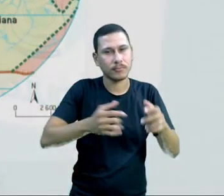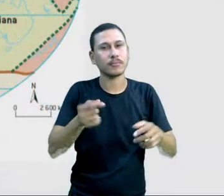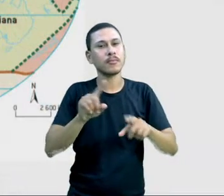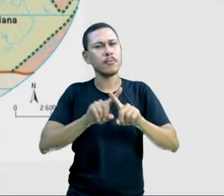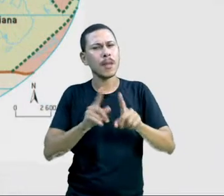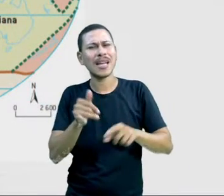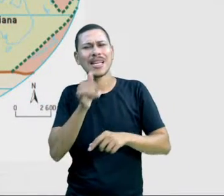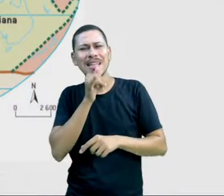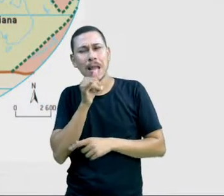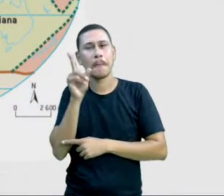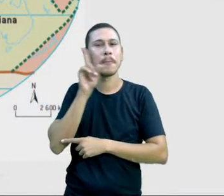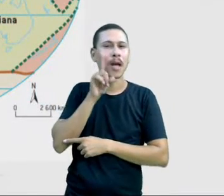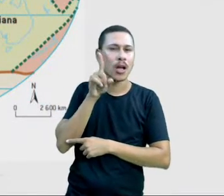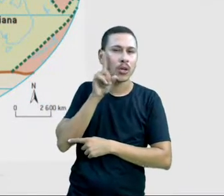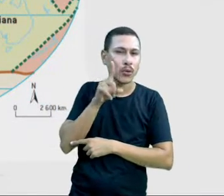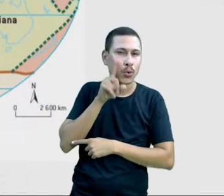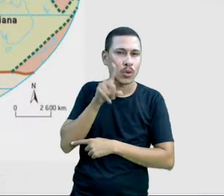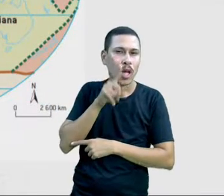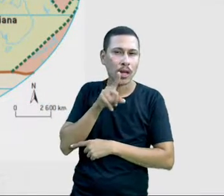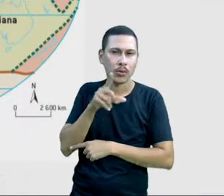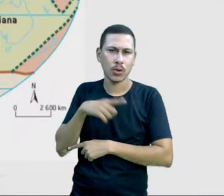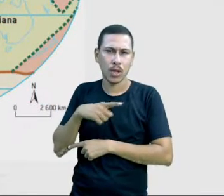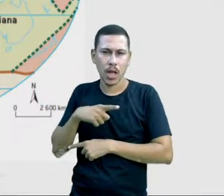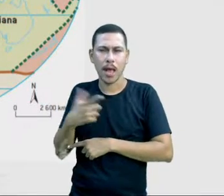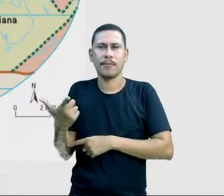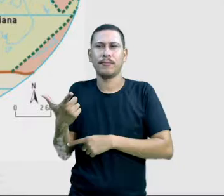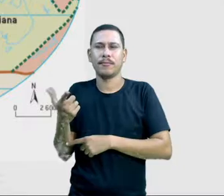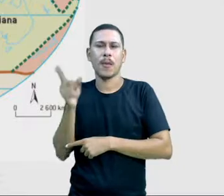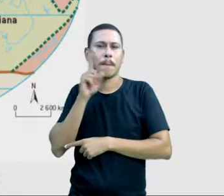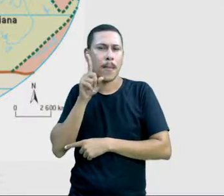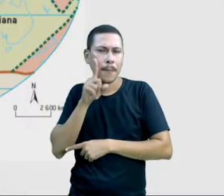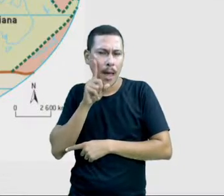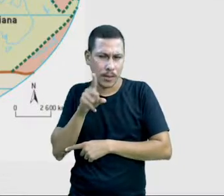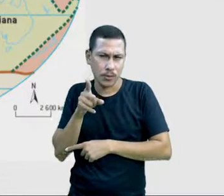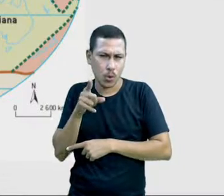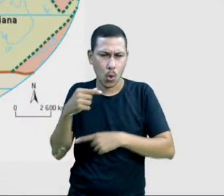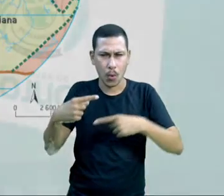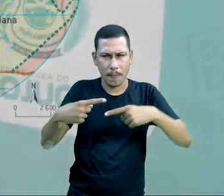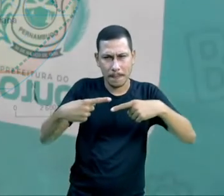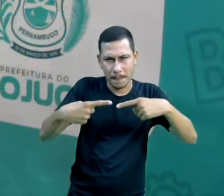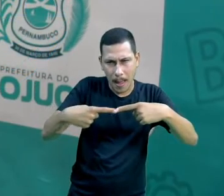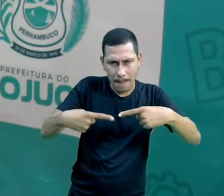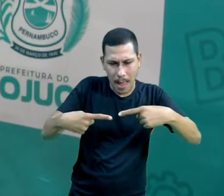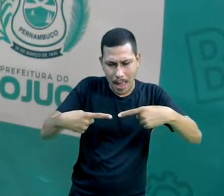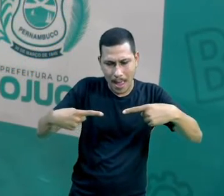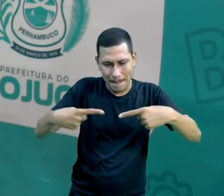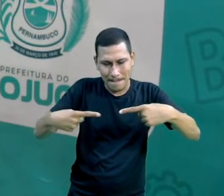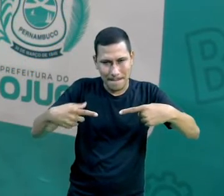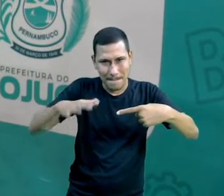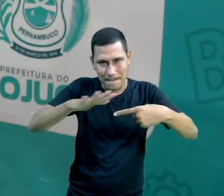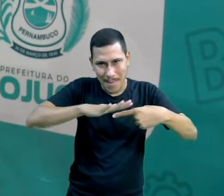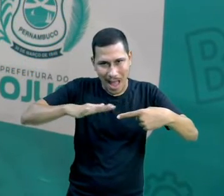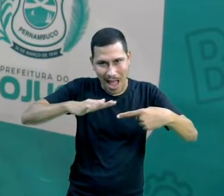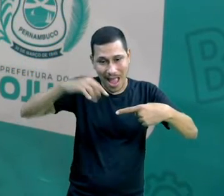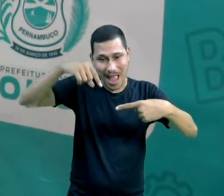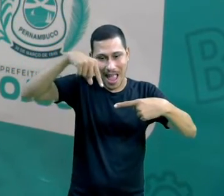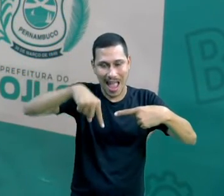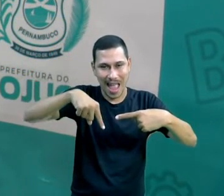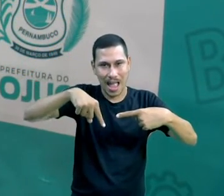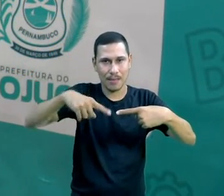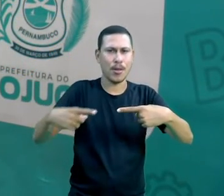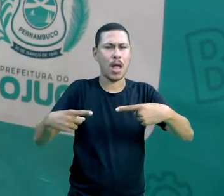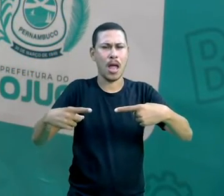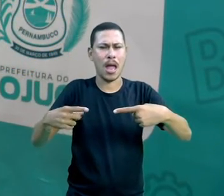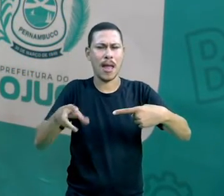Até alguns filmes já falaram sobre isso. Ela fica exatamente ali, bem pertinho da Flórida, né? Flórida, Califórnia, Los Angeles,